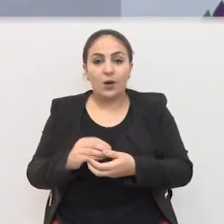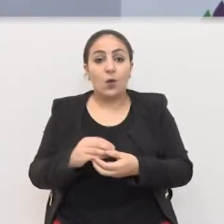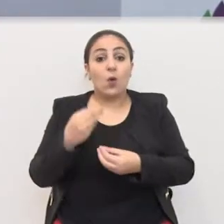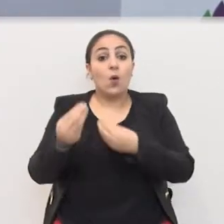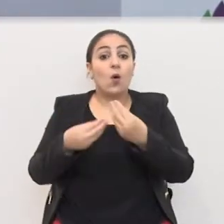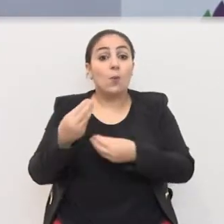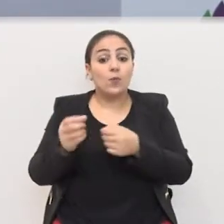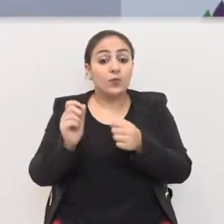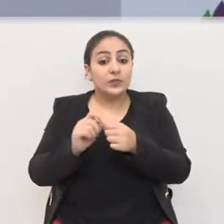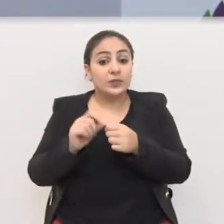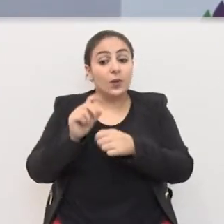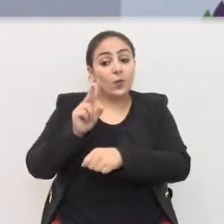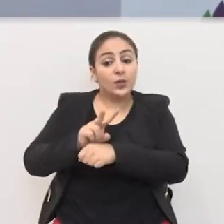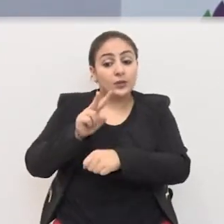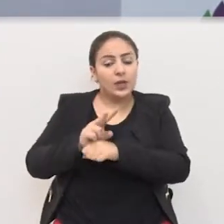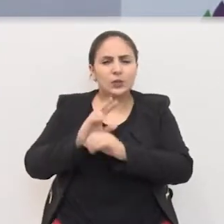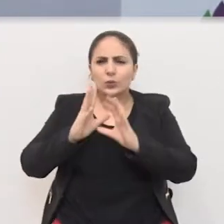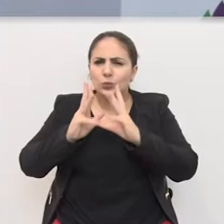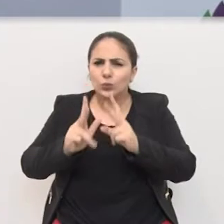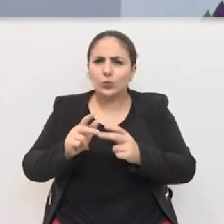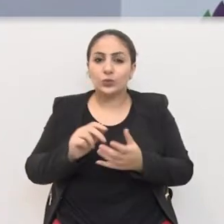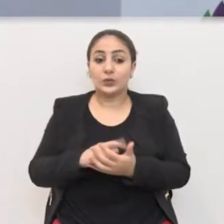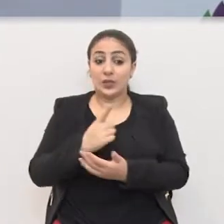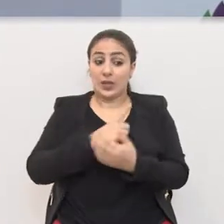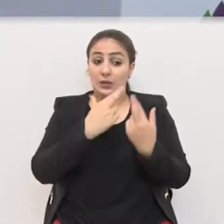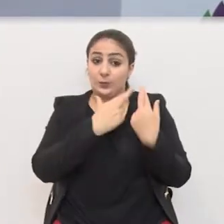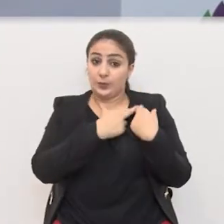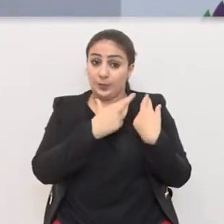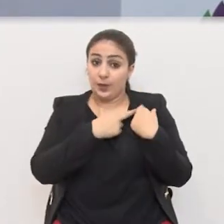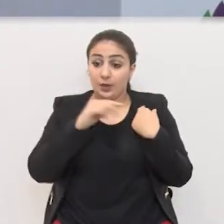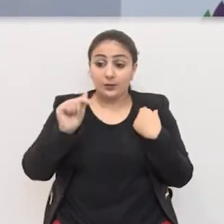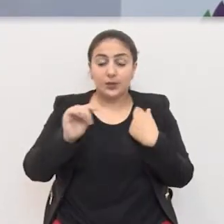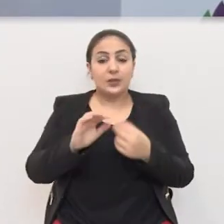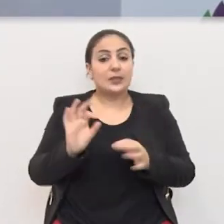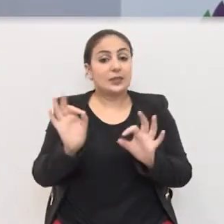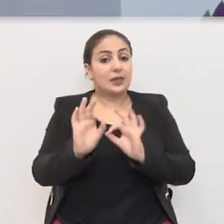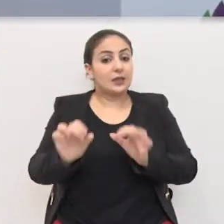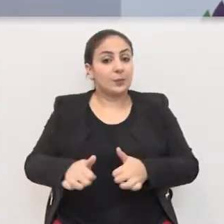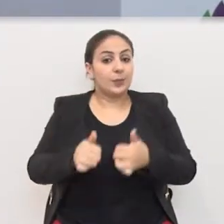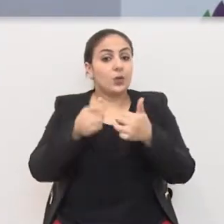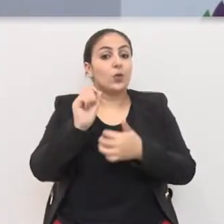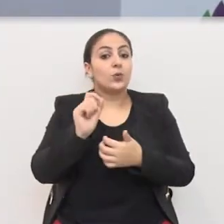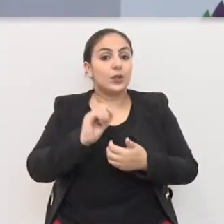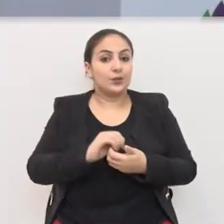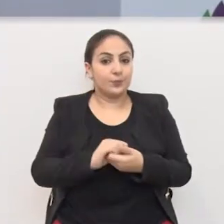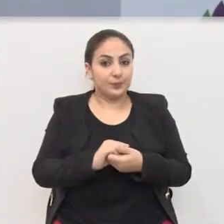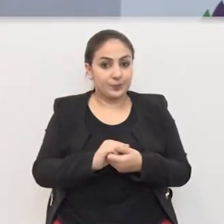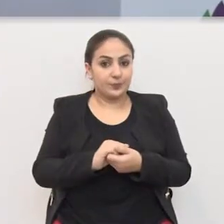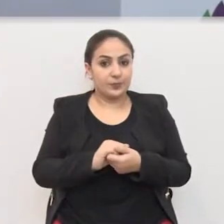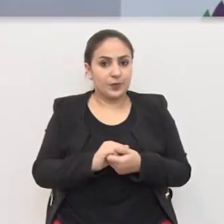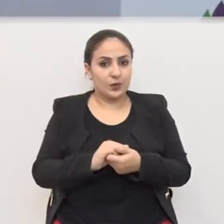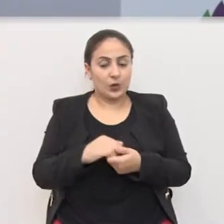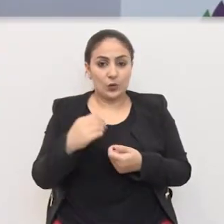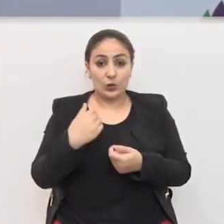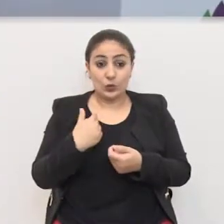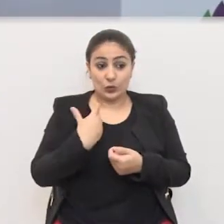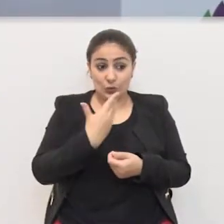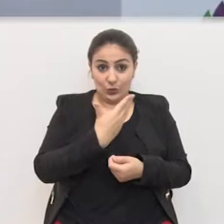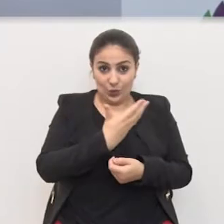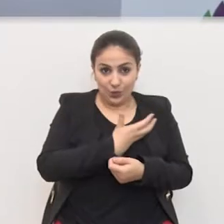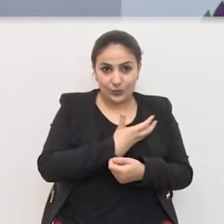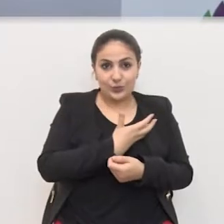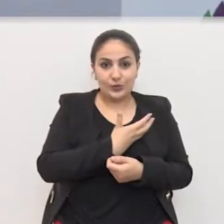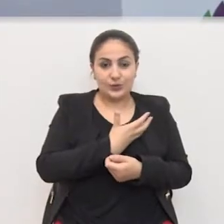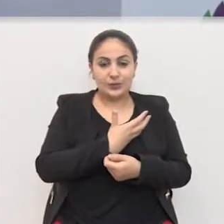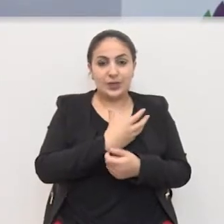doar, da forma correta de cuidar deles, da posse responsável. E nada melhor do que os